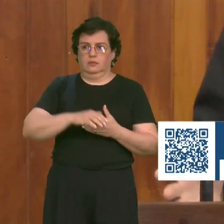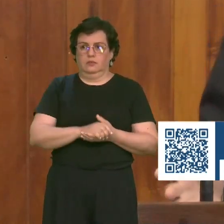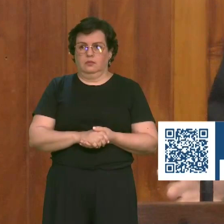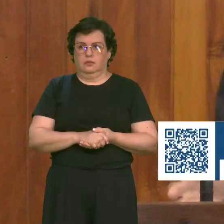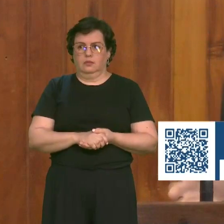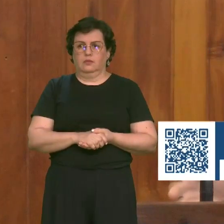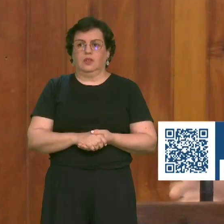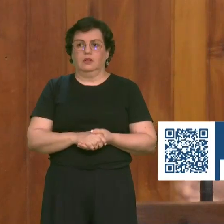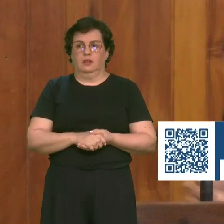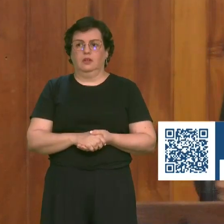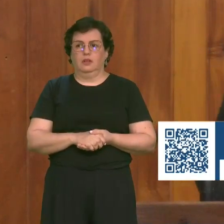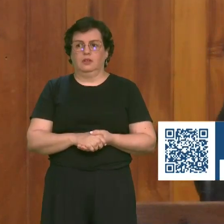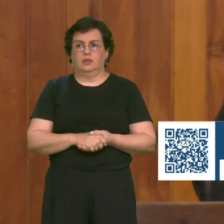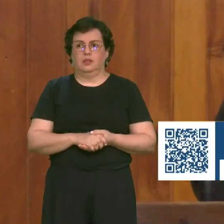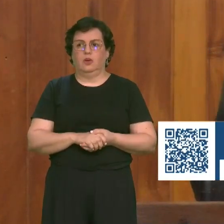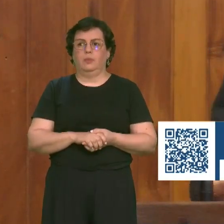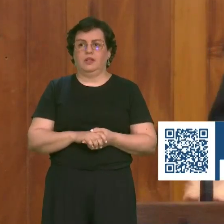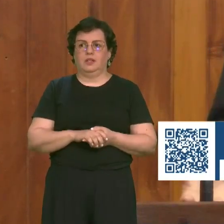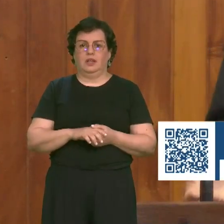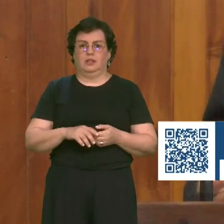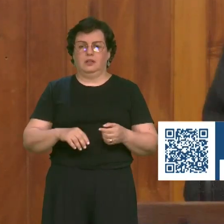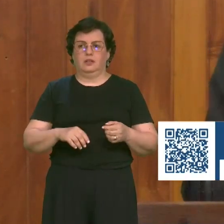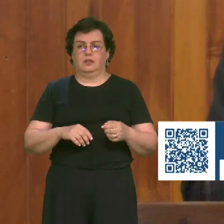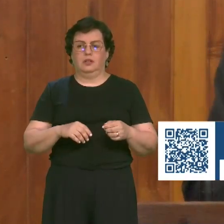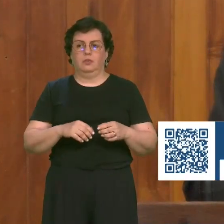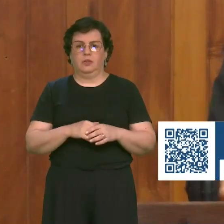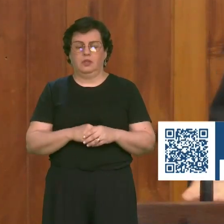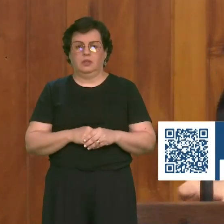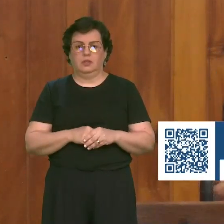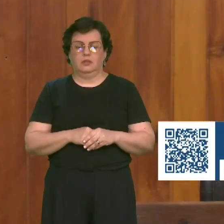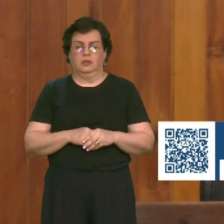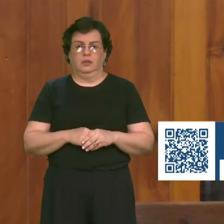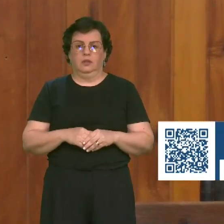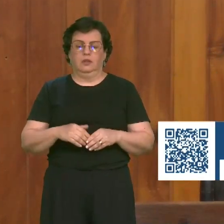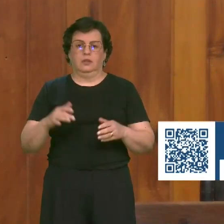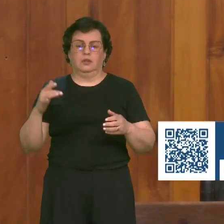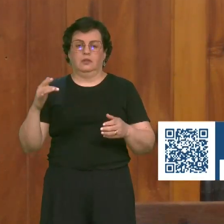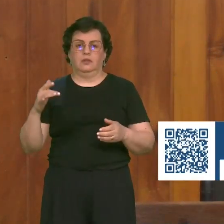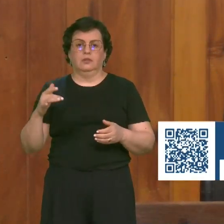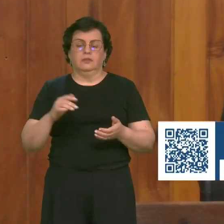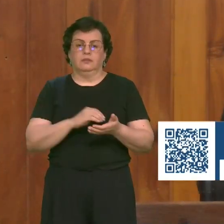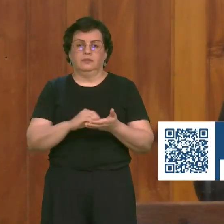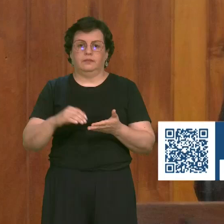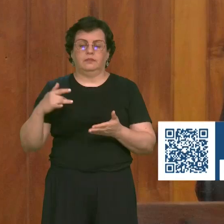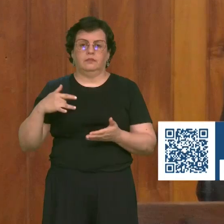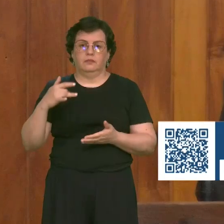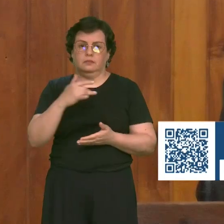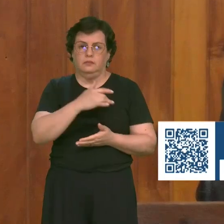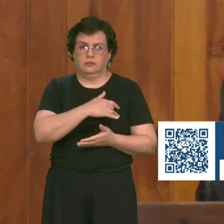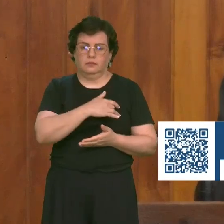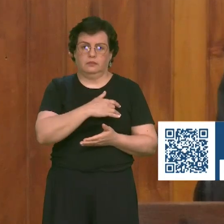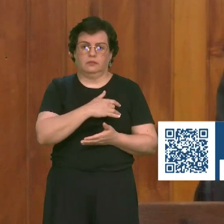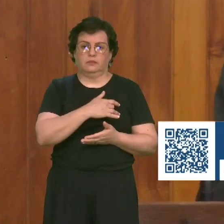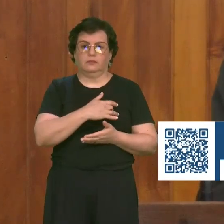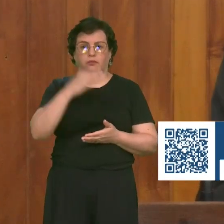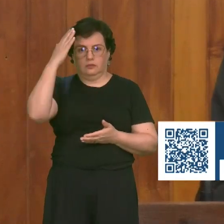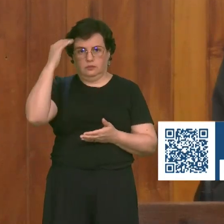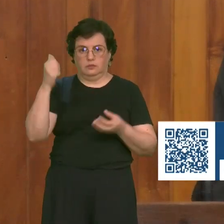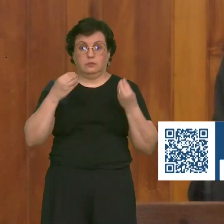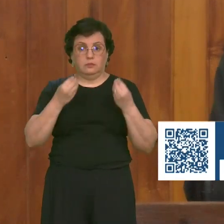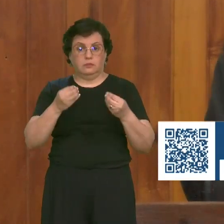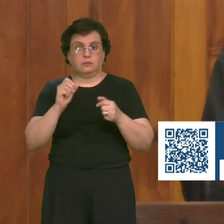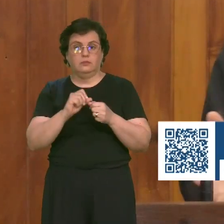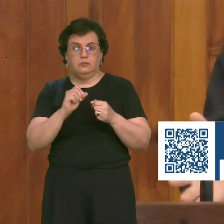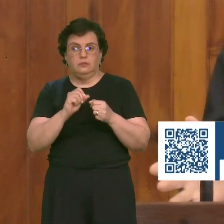nesse período é a secretaria da saúde os profissionais da Coordenação sabe exatamente como é feito essa